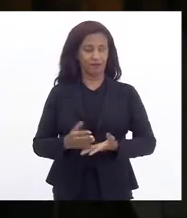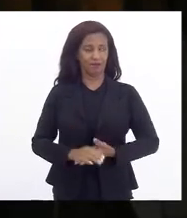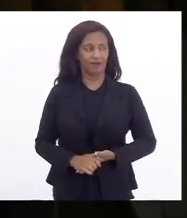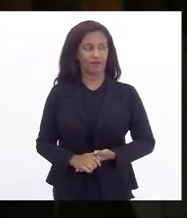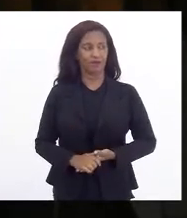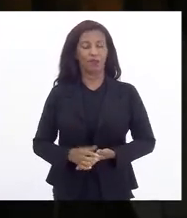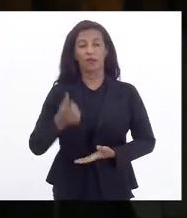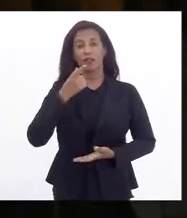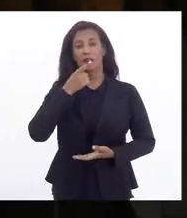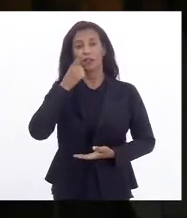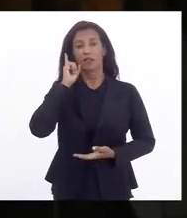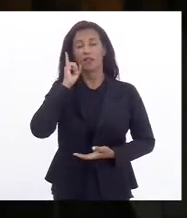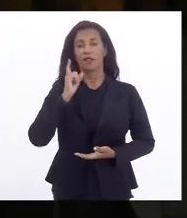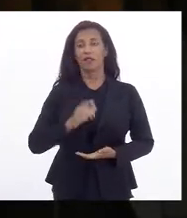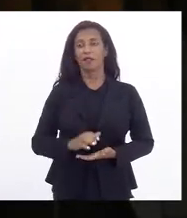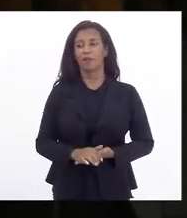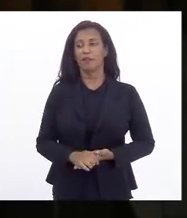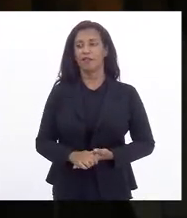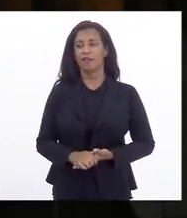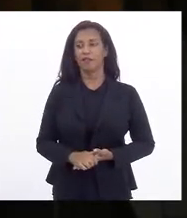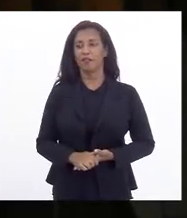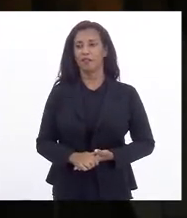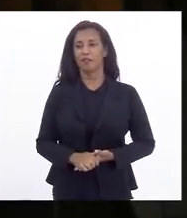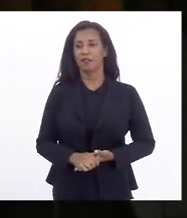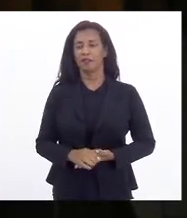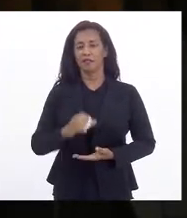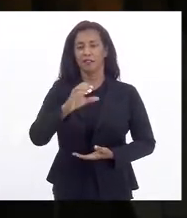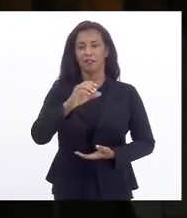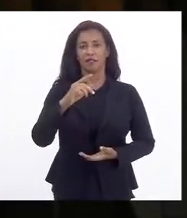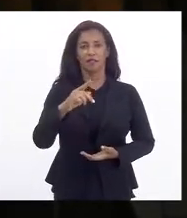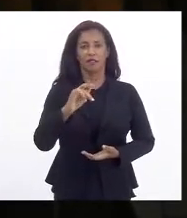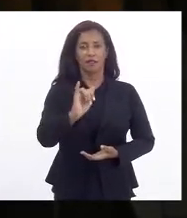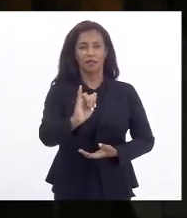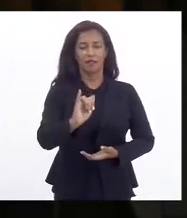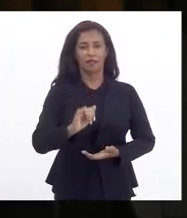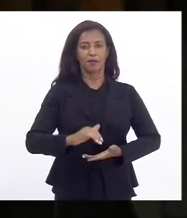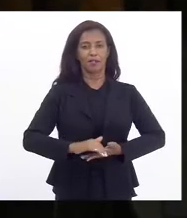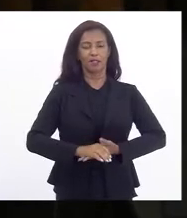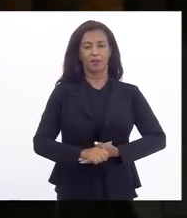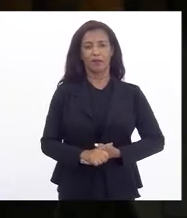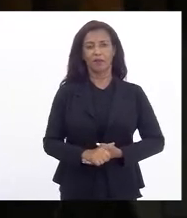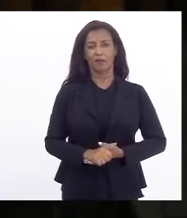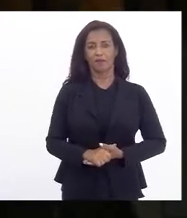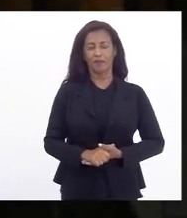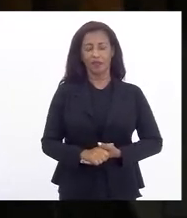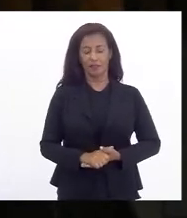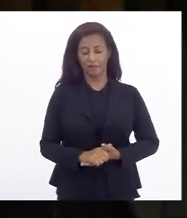E ontem e a CPI instalada